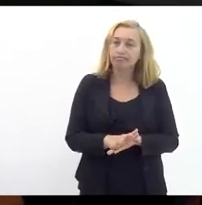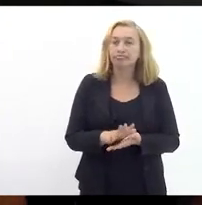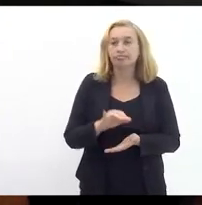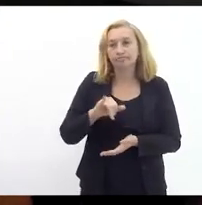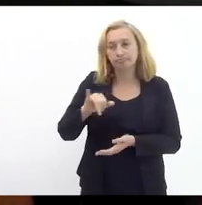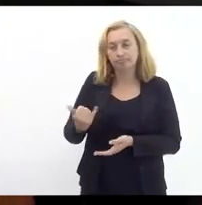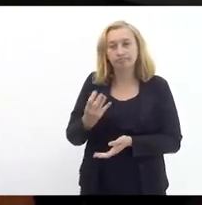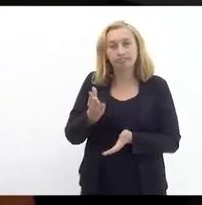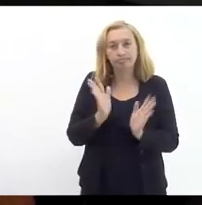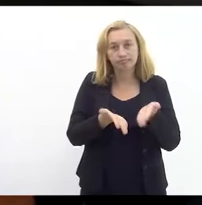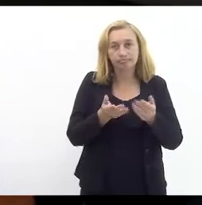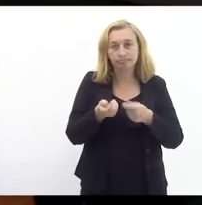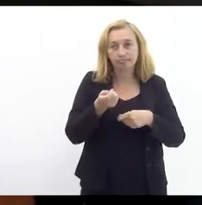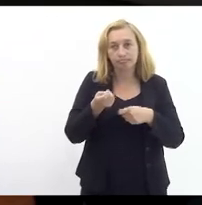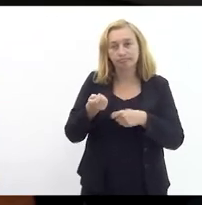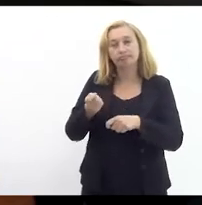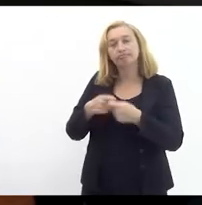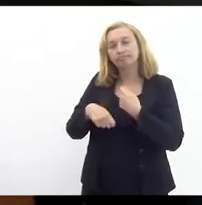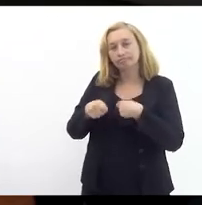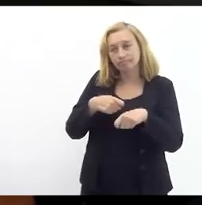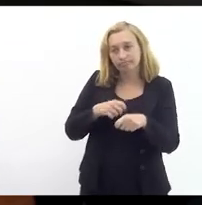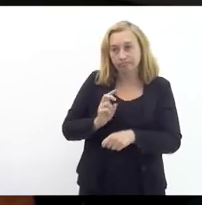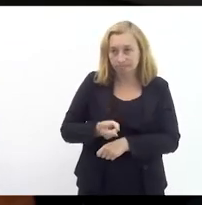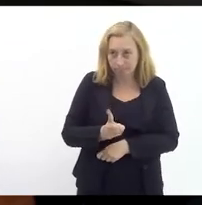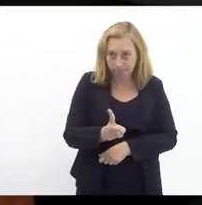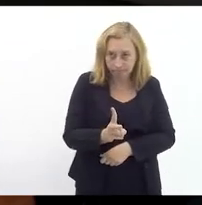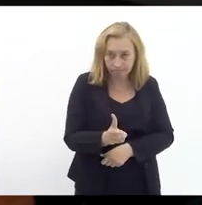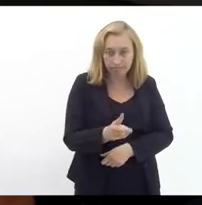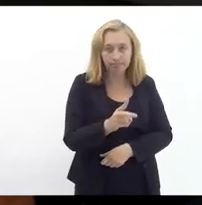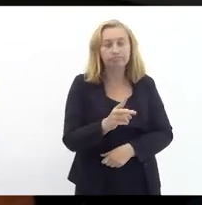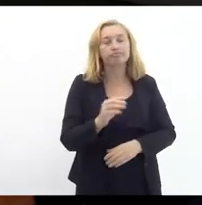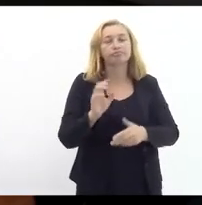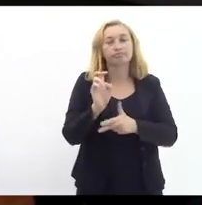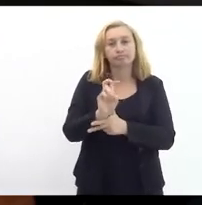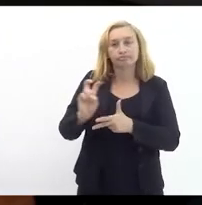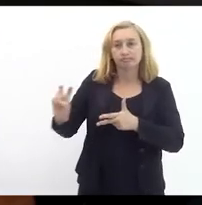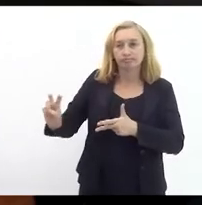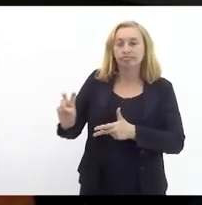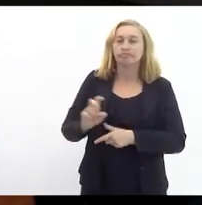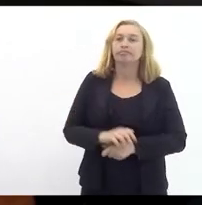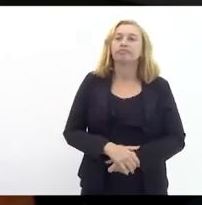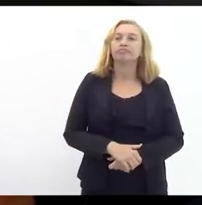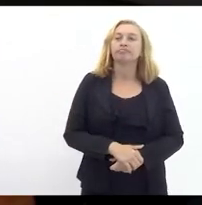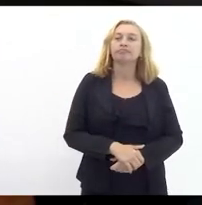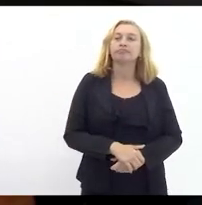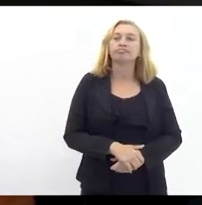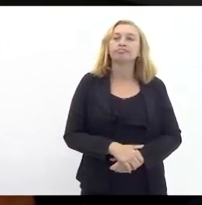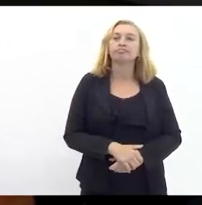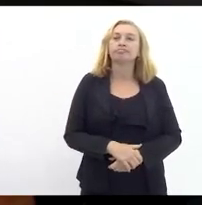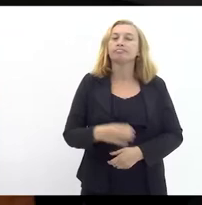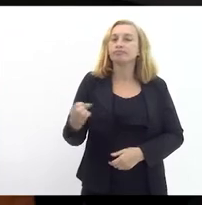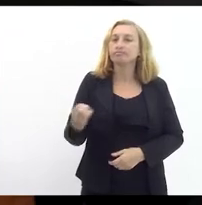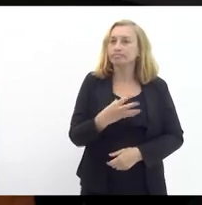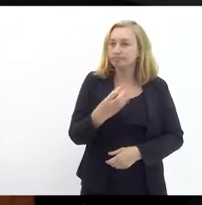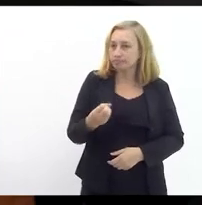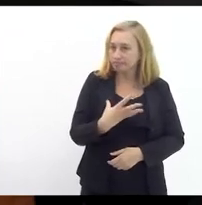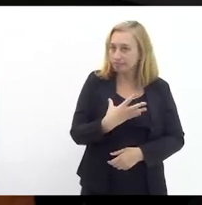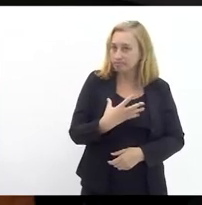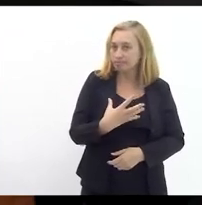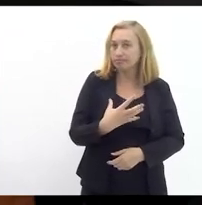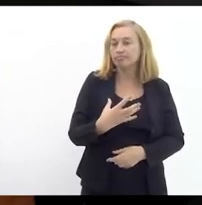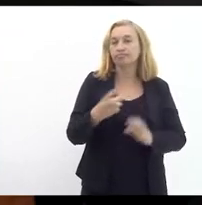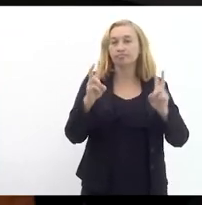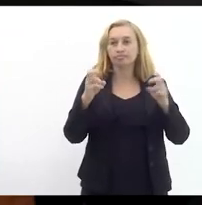as negociações forem para frente com a Supervia, de colocar neste novo aditamento que está se discutindo,